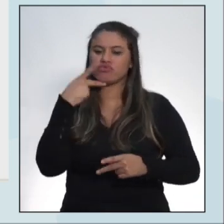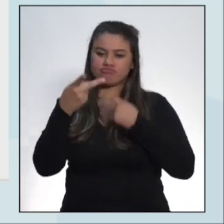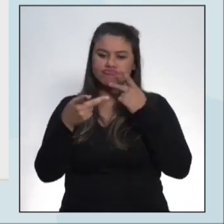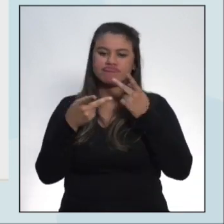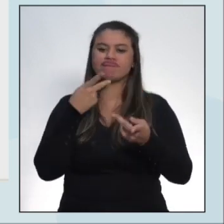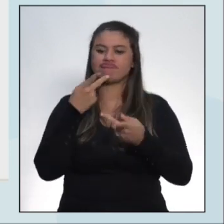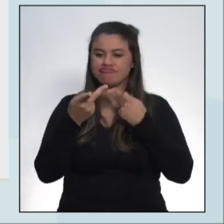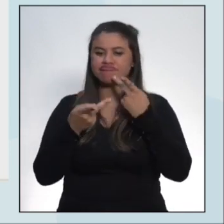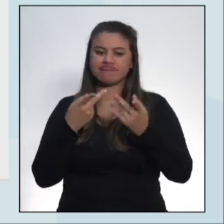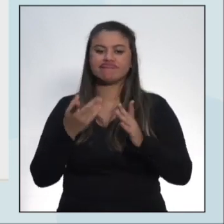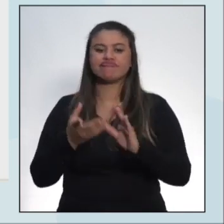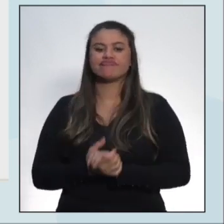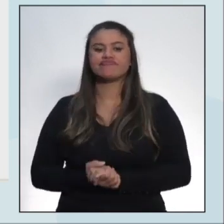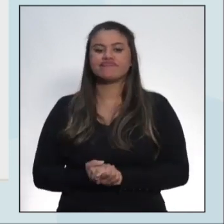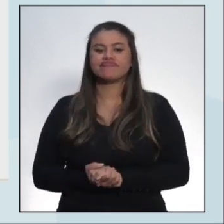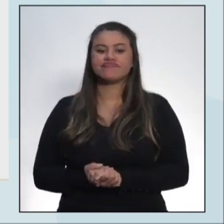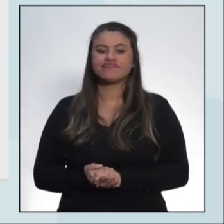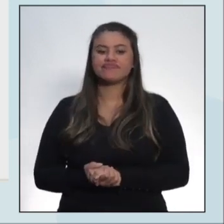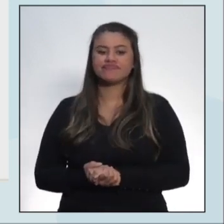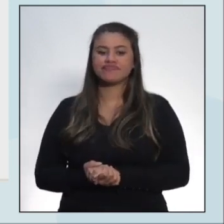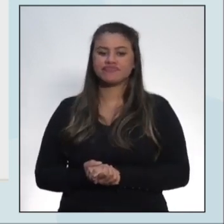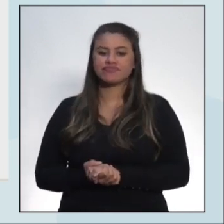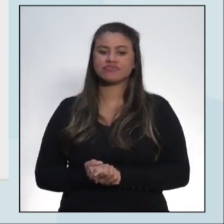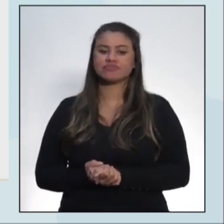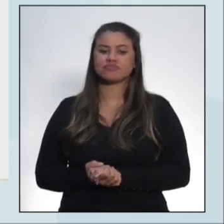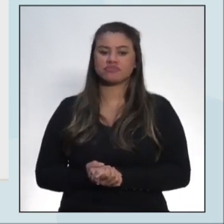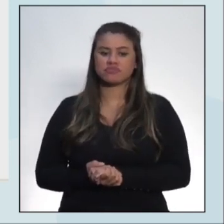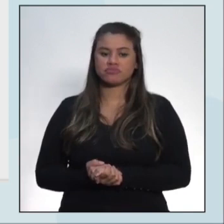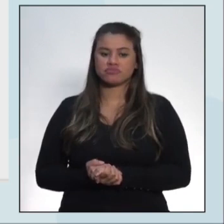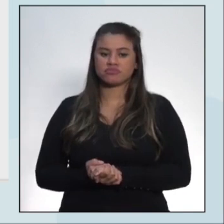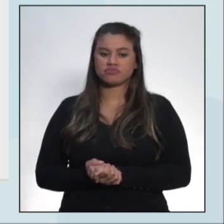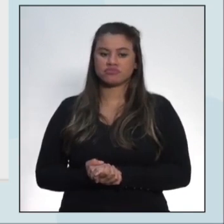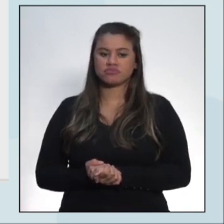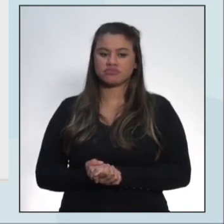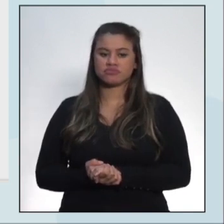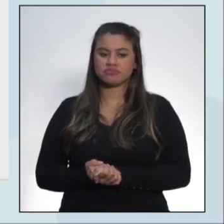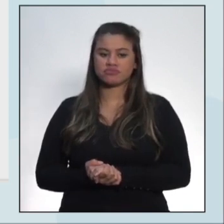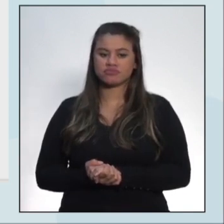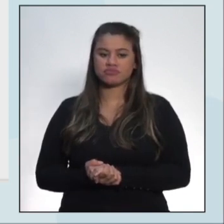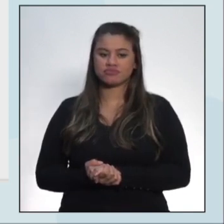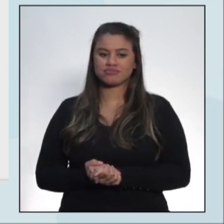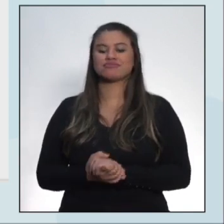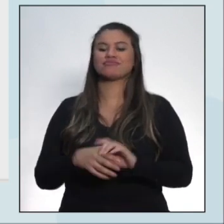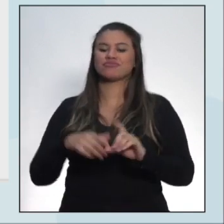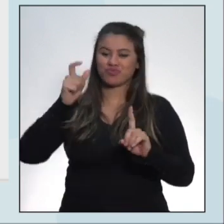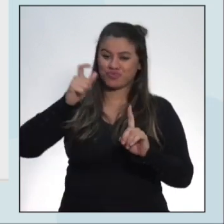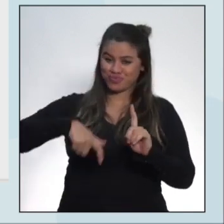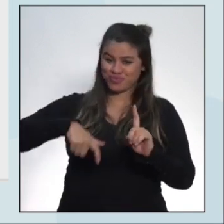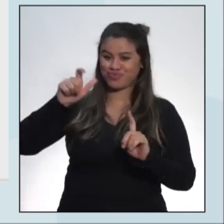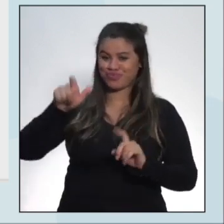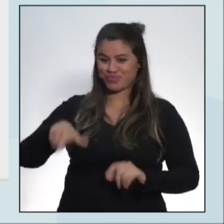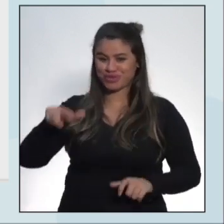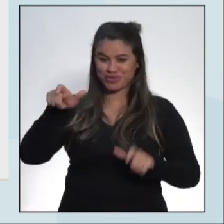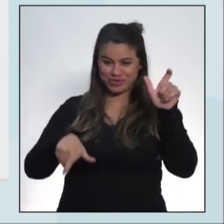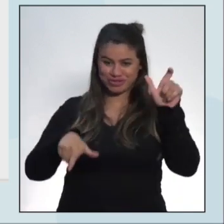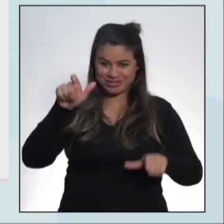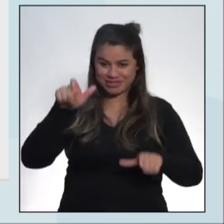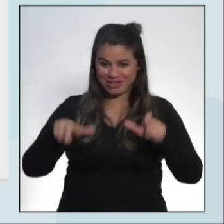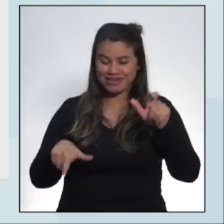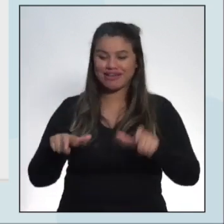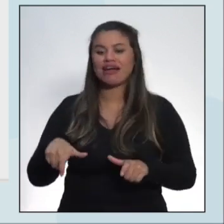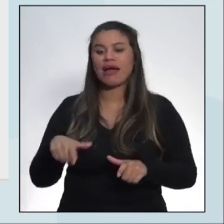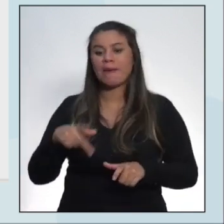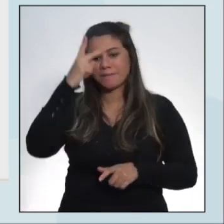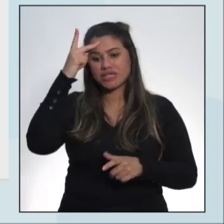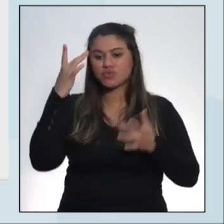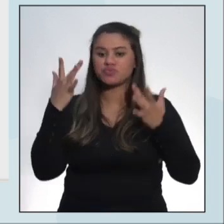coisa que temos que conversar. O enredo, não, antes, né, na segunda sequência, né, os personagens, que são as pessoas que atuam, né, dentro